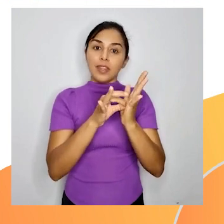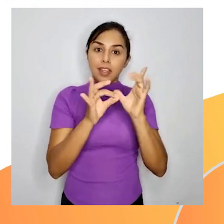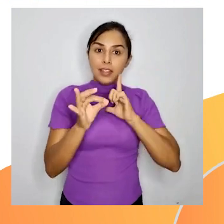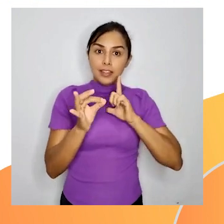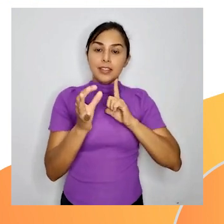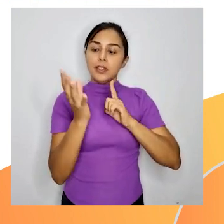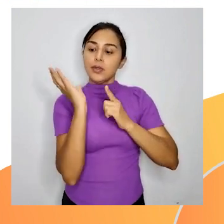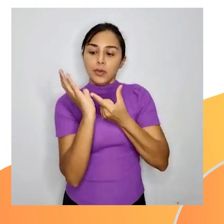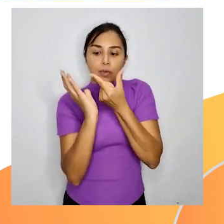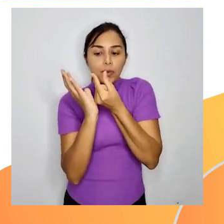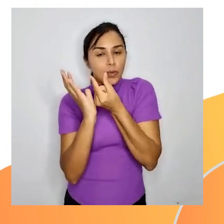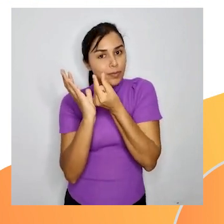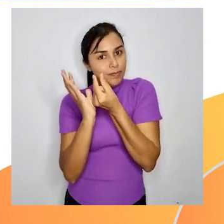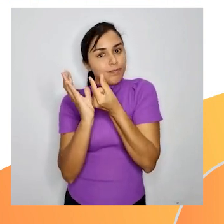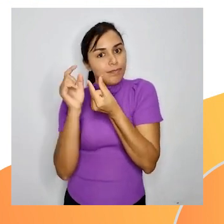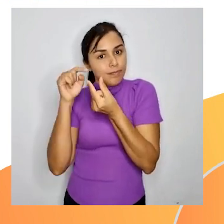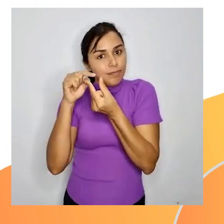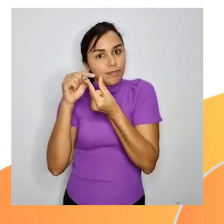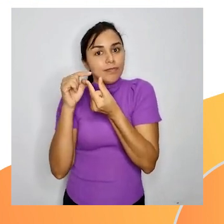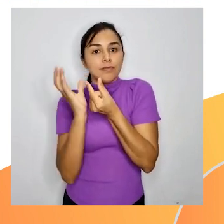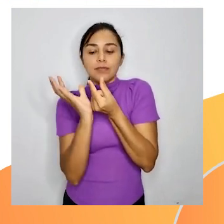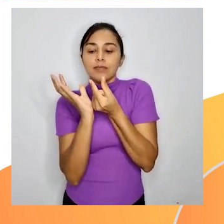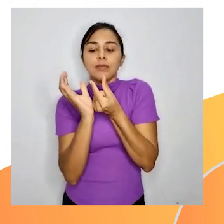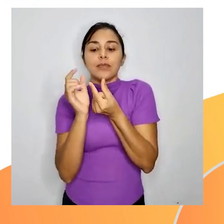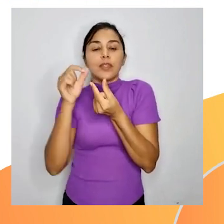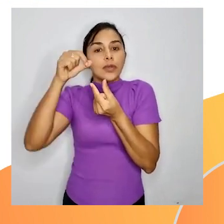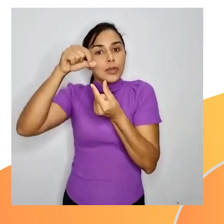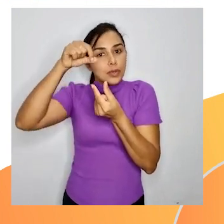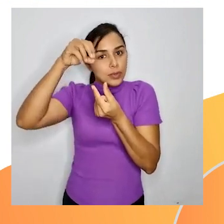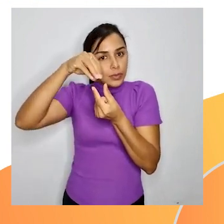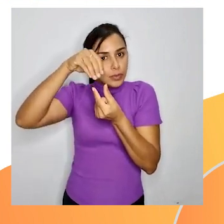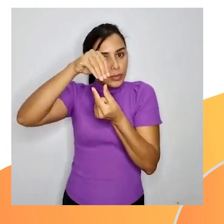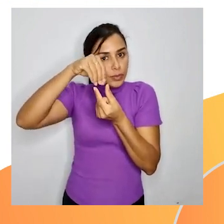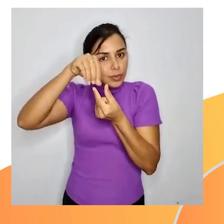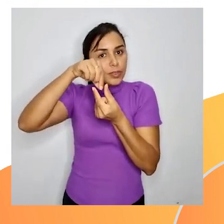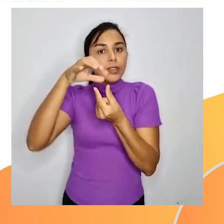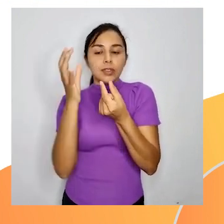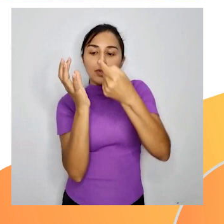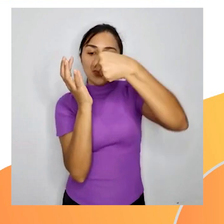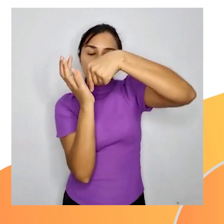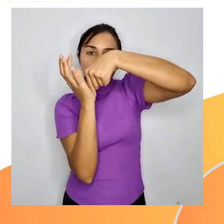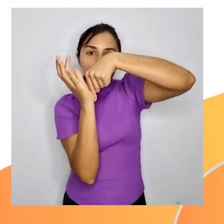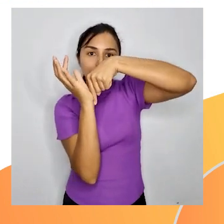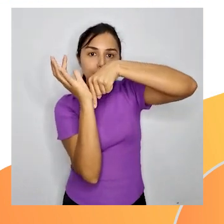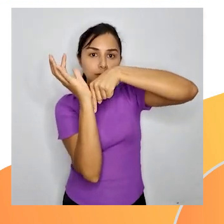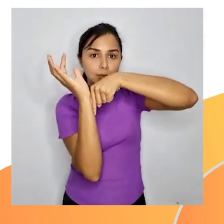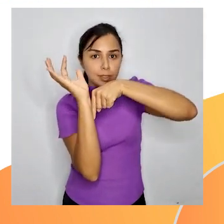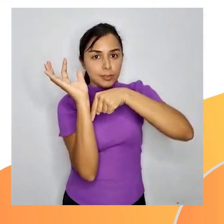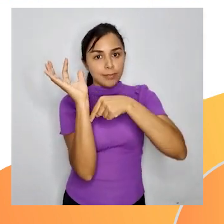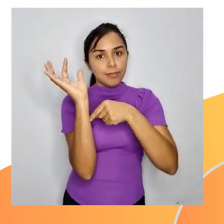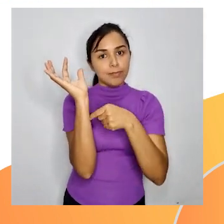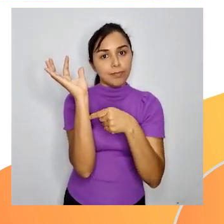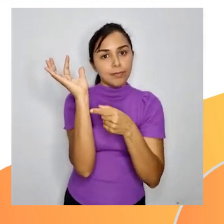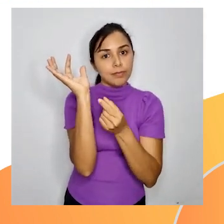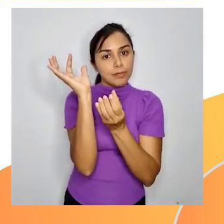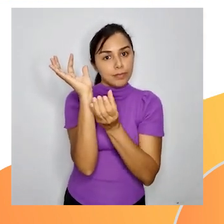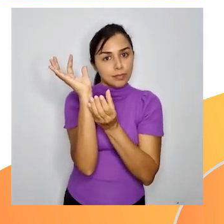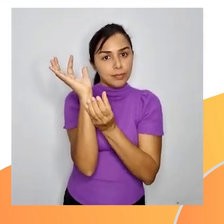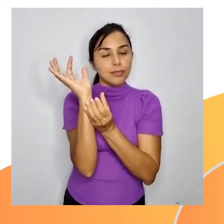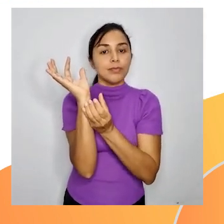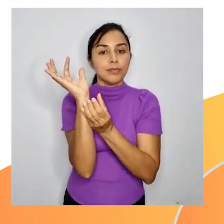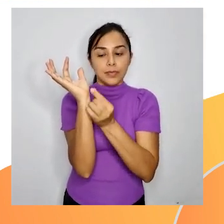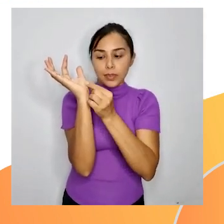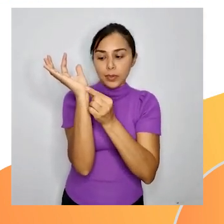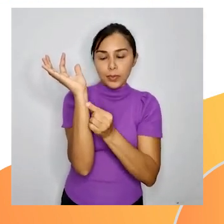parte superior da planta, da parte feminina da planta. Essa flor tem essa parte chamada feminina, chamada